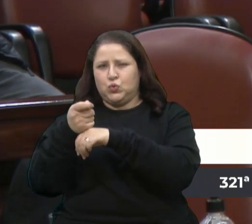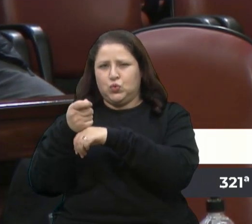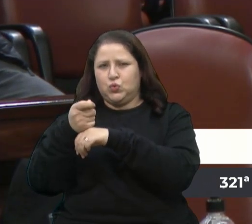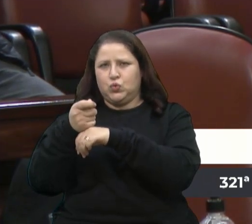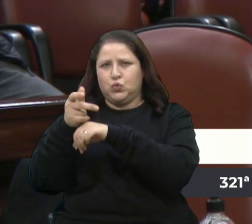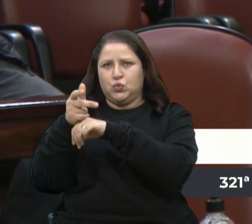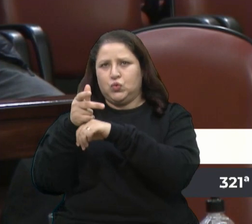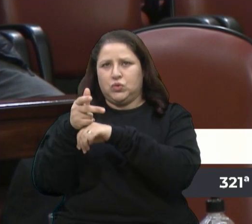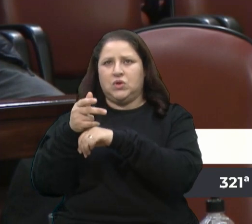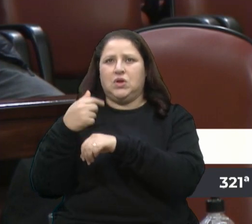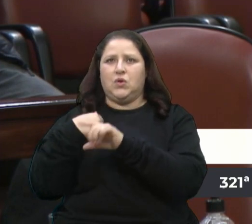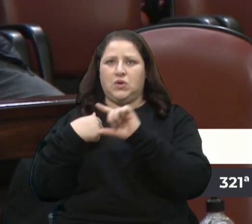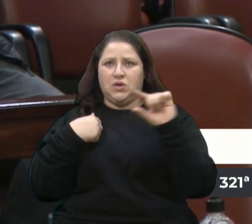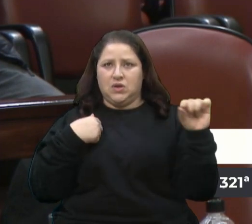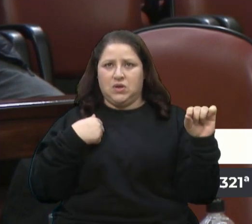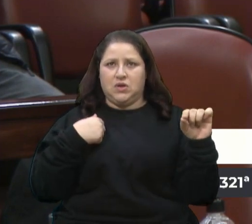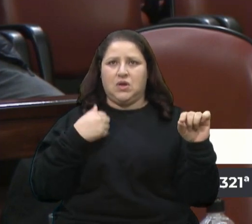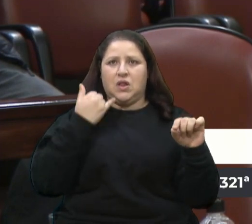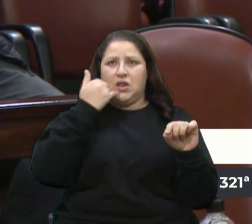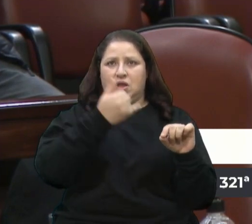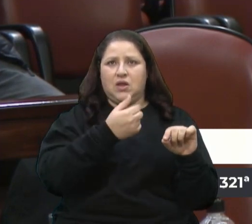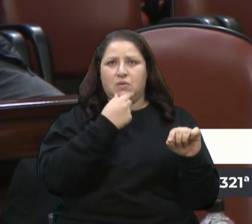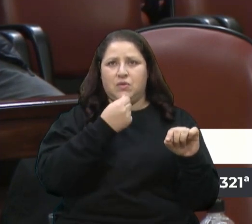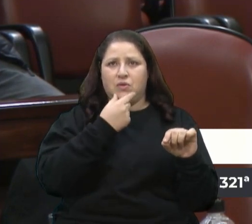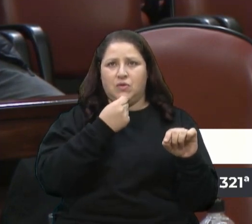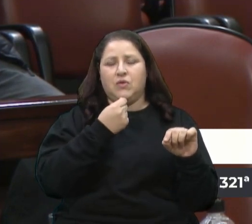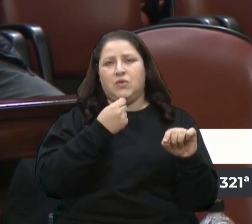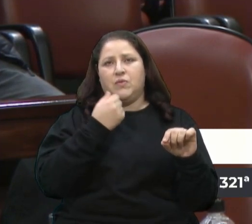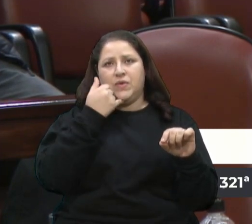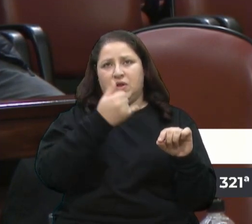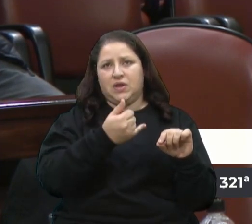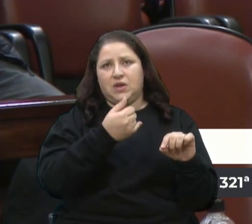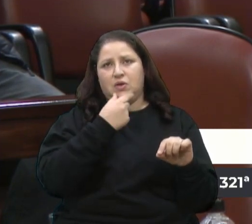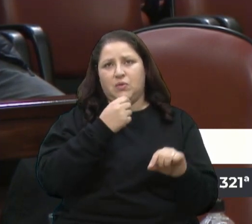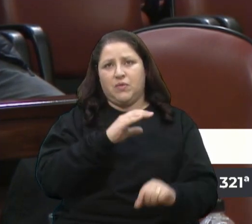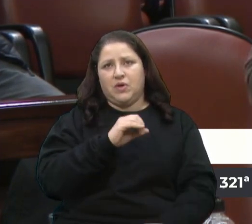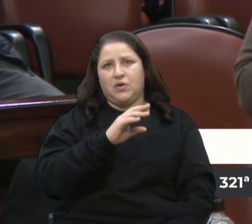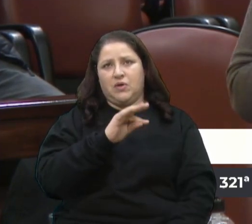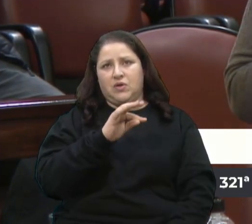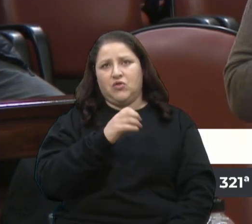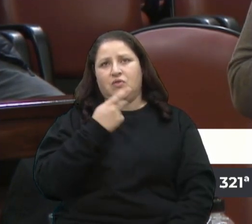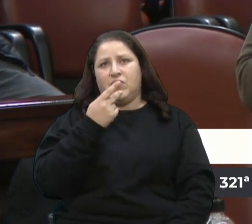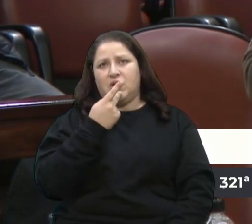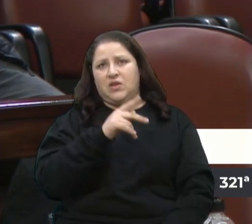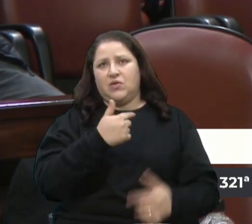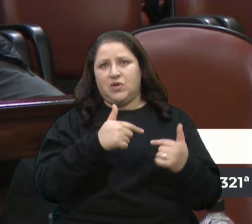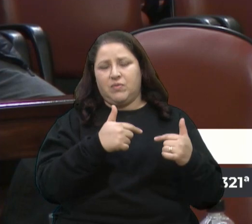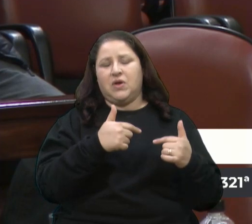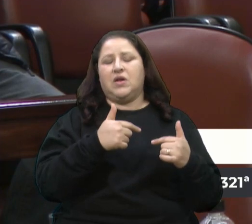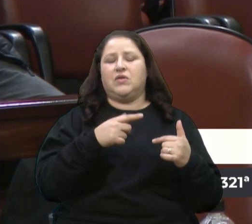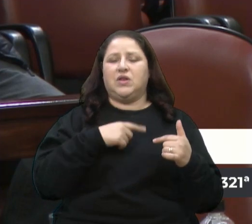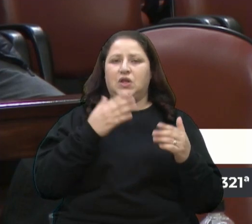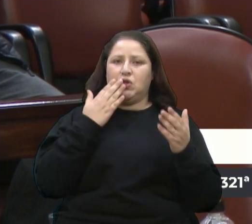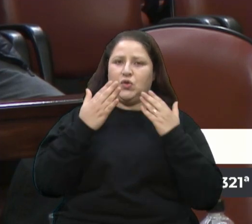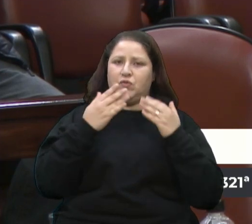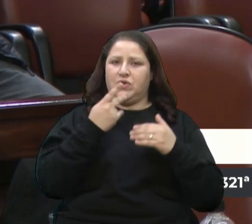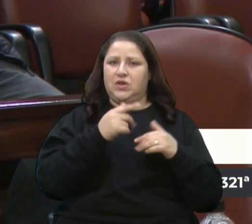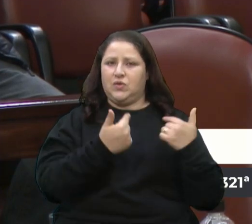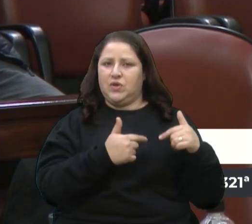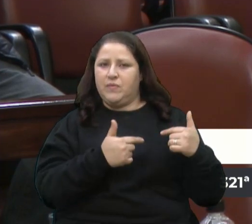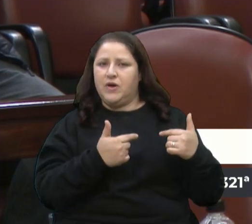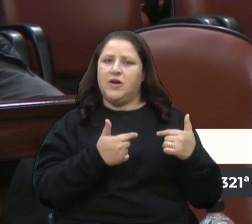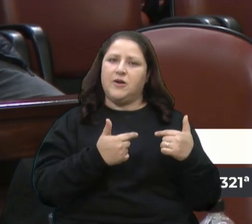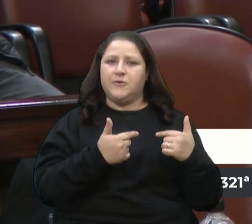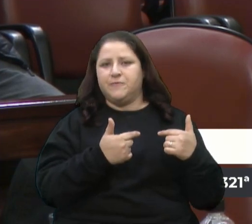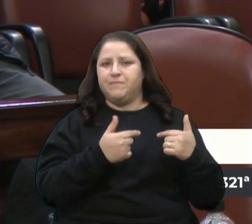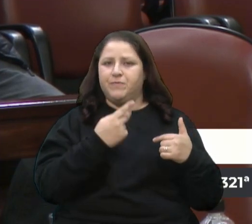Saímos de lá, fiz uma fala, liguei para o Vânia Corte, olha, Vânia, tu foi citado, o teu trabalho foi citado, foi colocado como suspeita, né? O teu trabalho, que